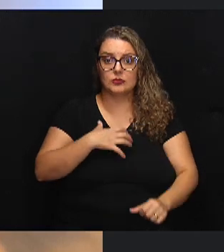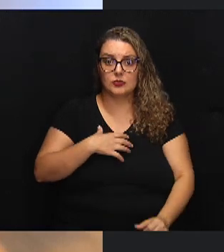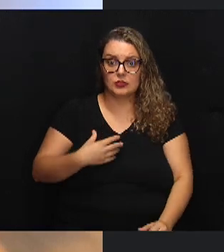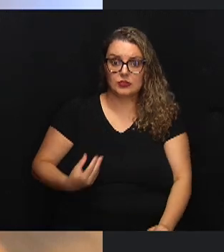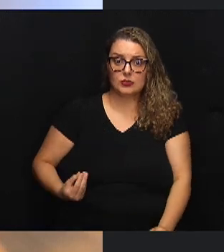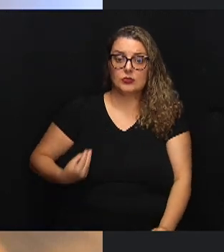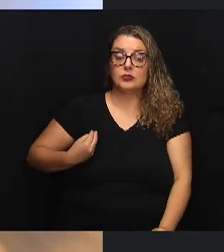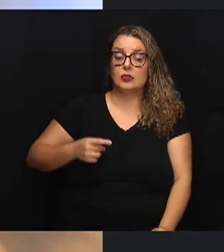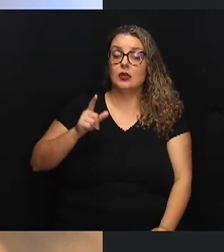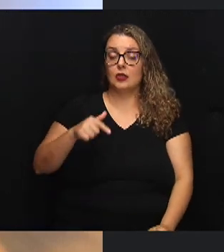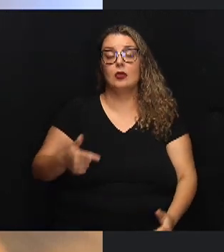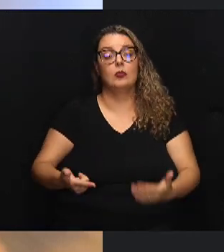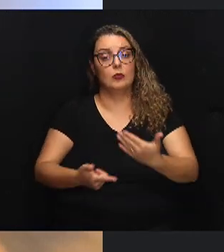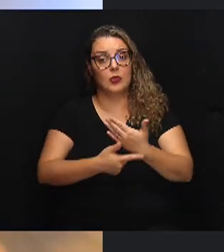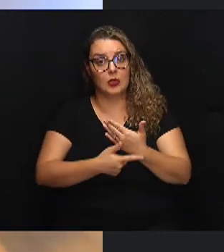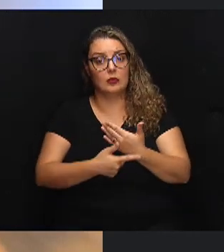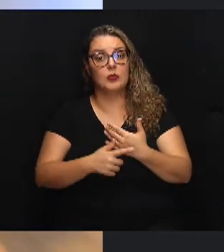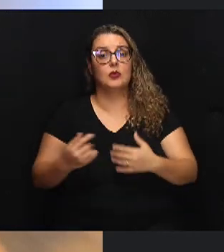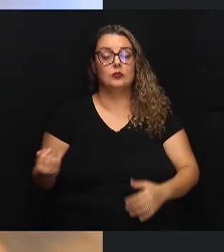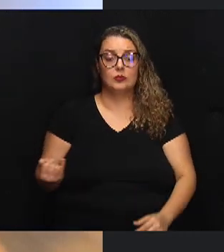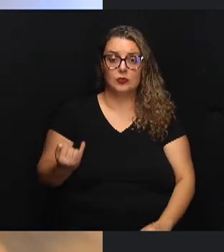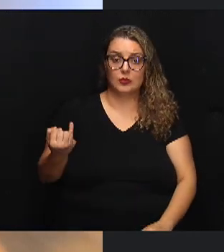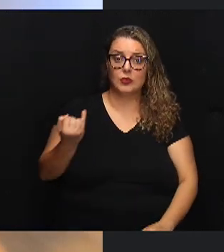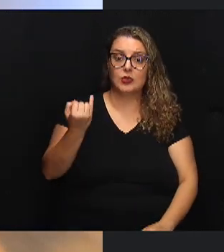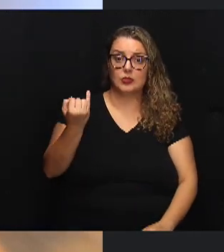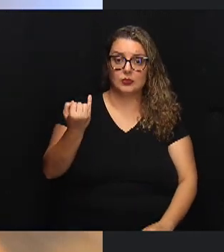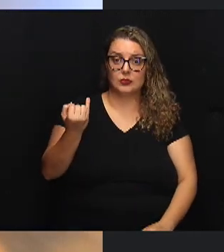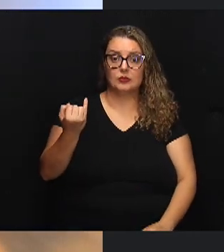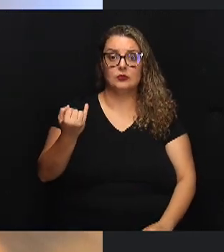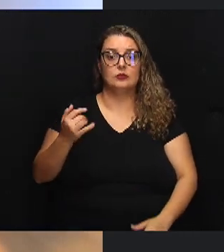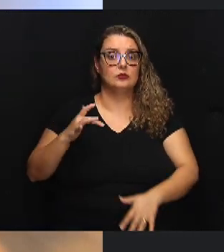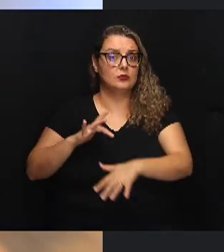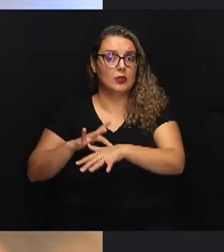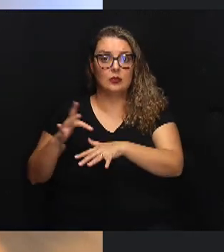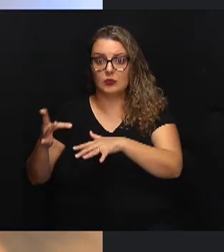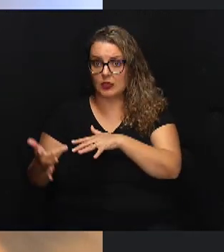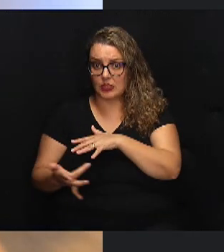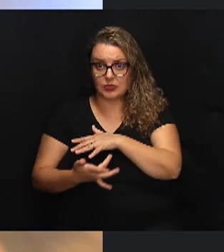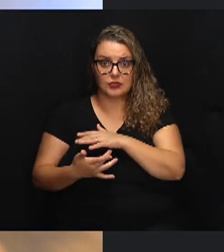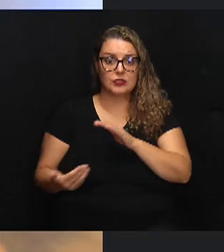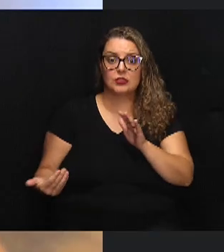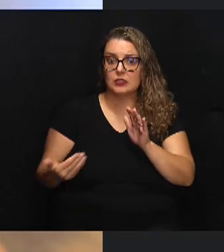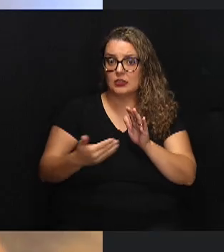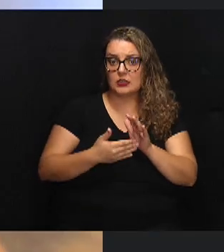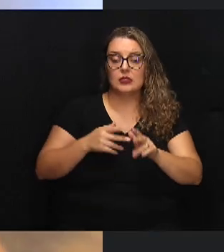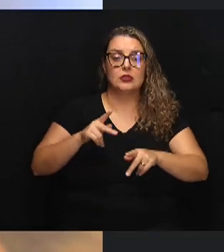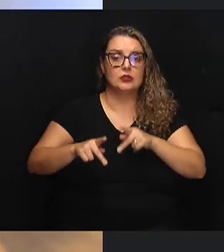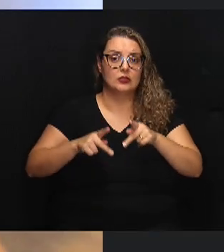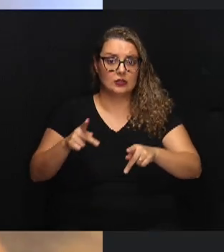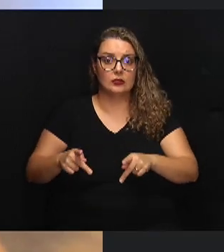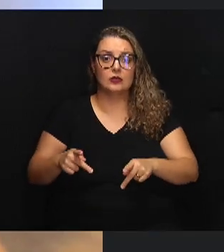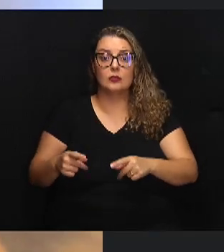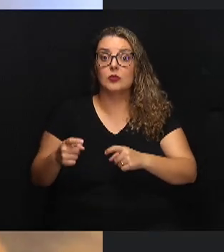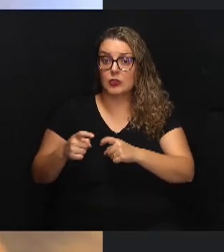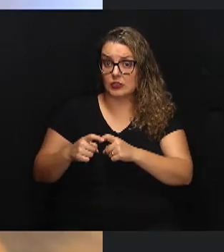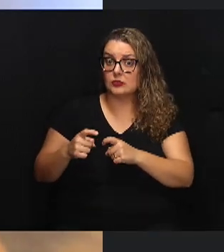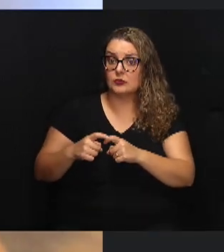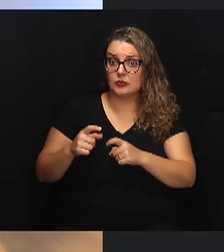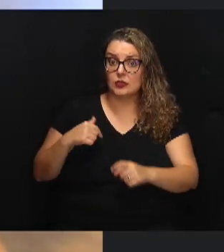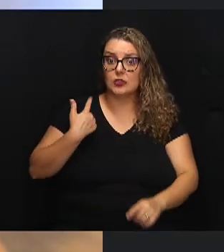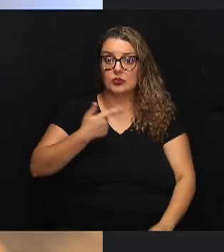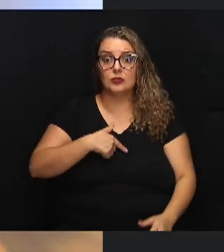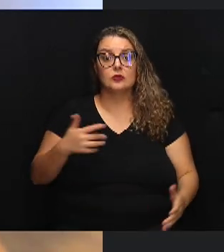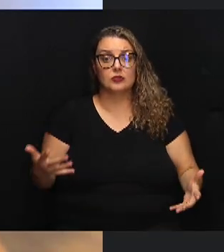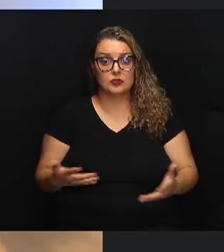um papel fundamental, né, da mídia mesmo e até da população médica, a gente